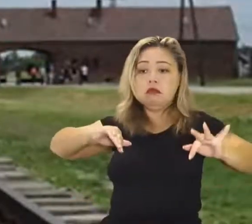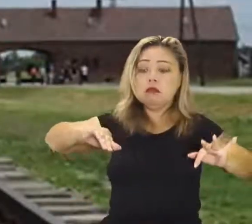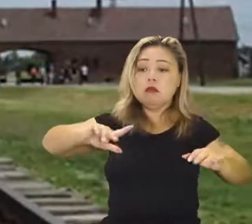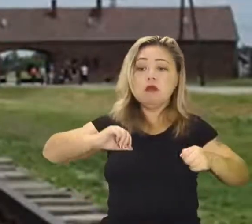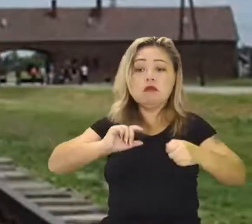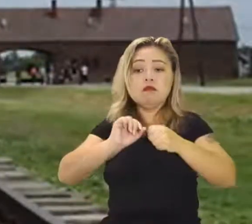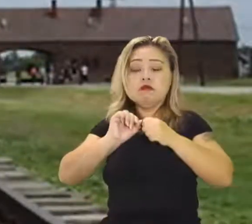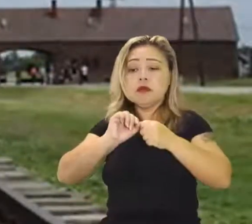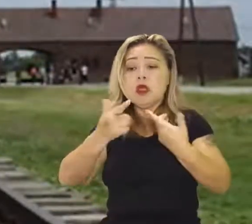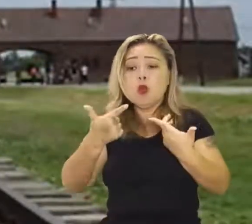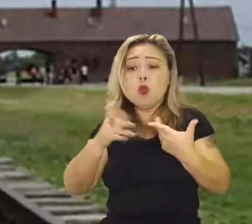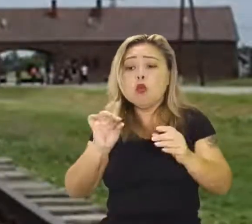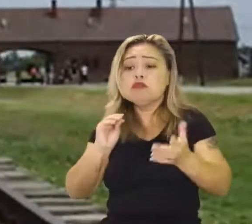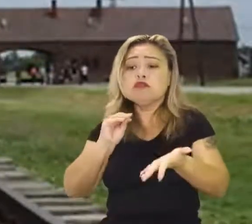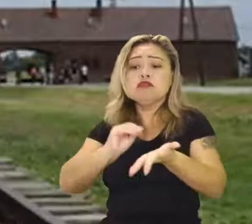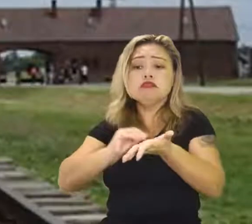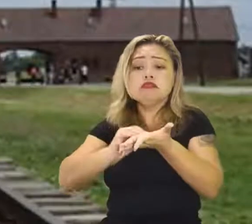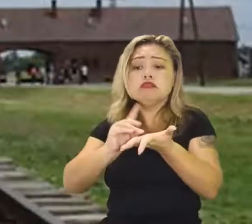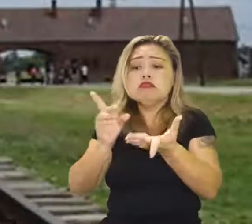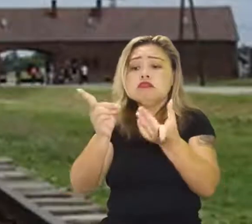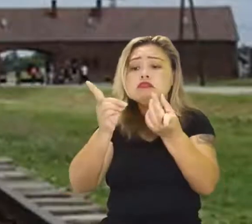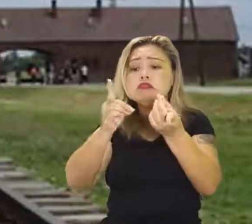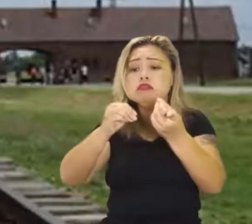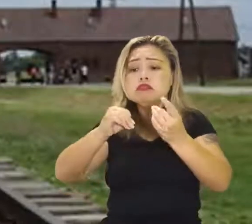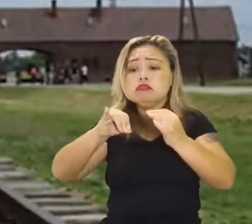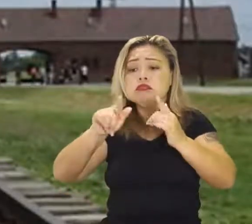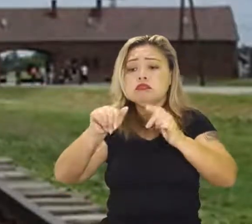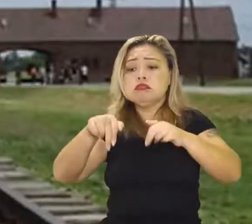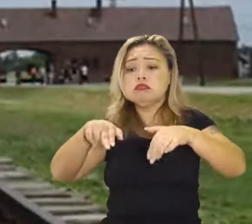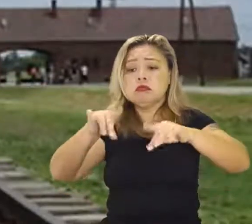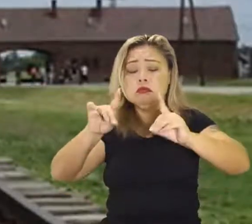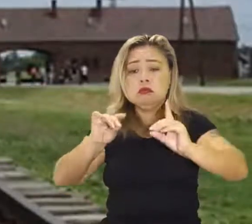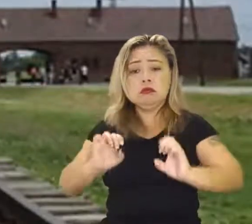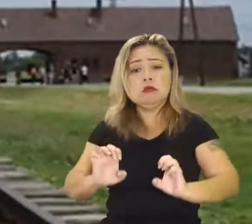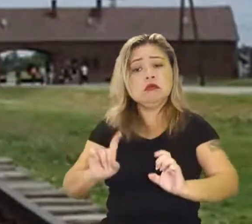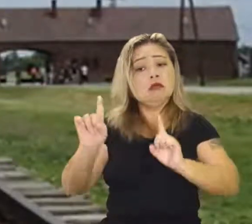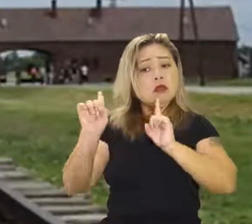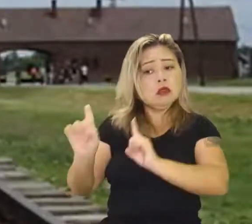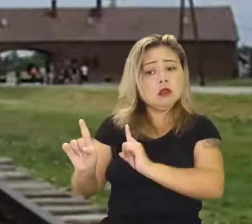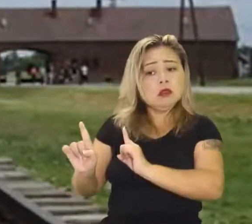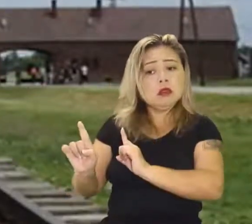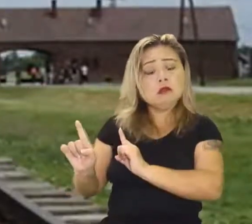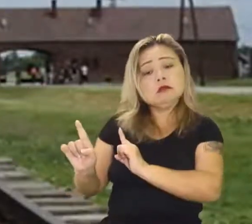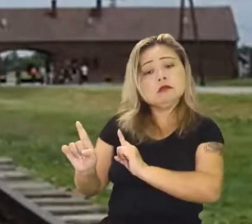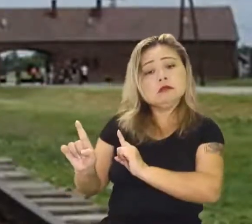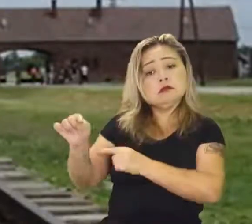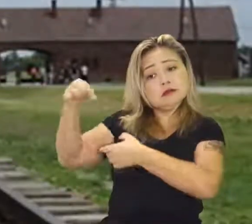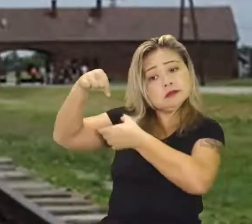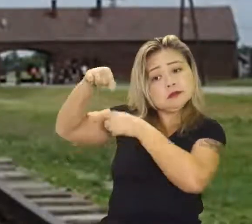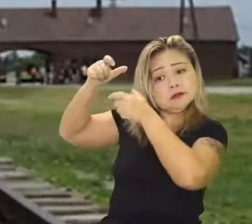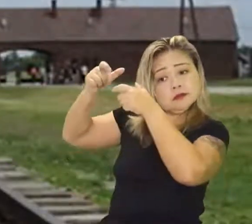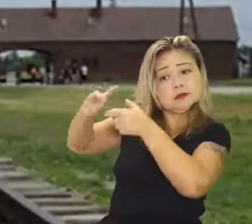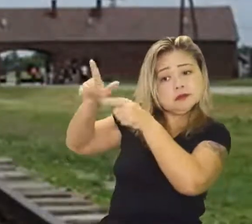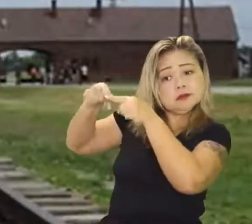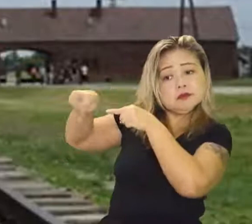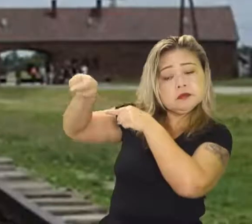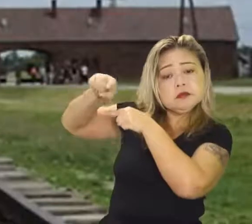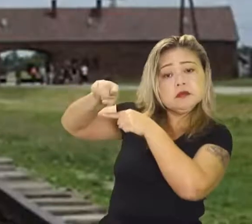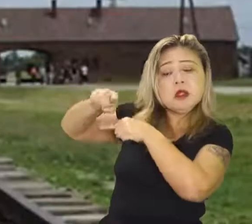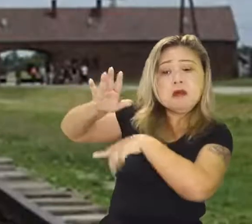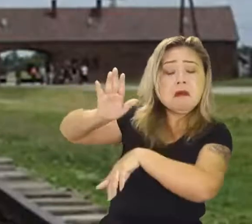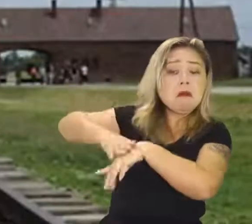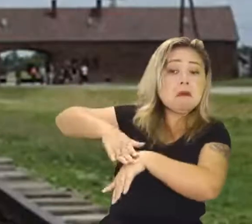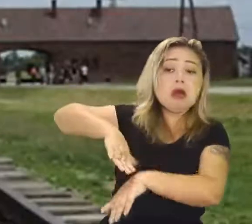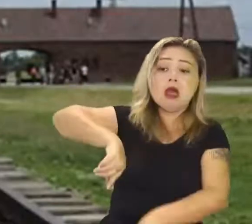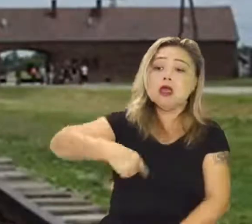dignidade. E aqui, só aqui, neste local, mais de